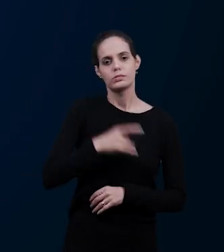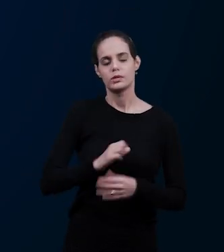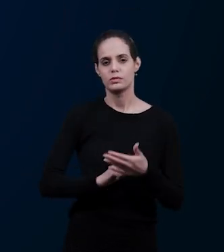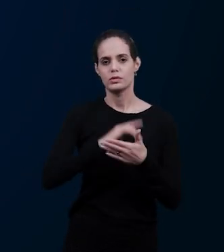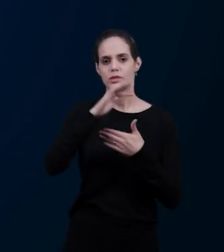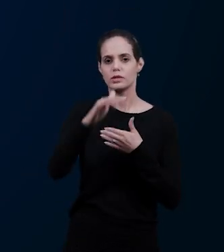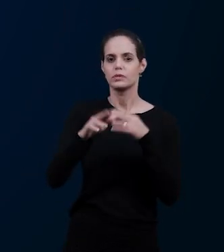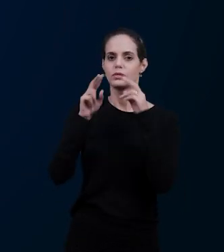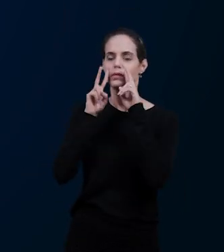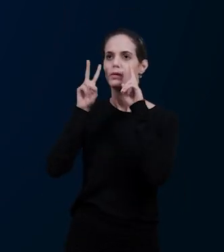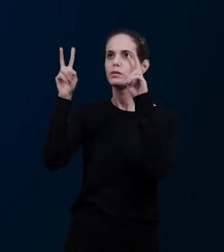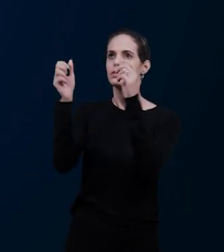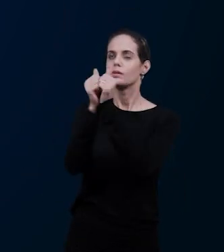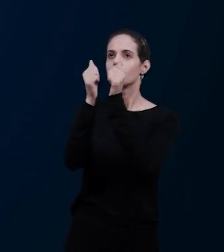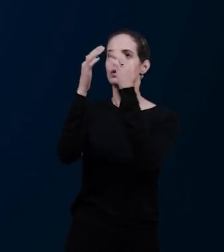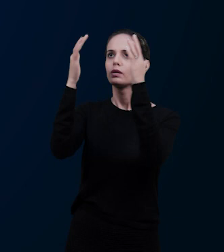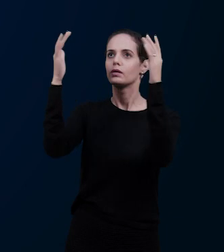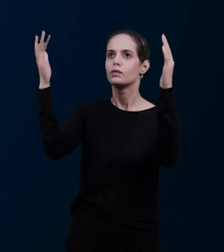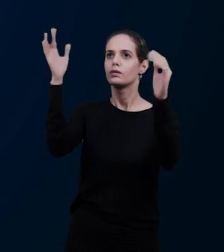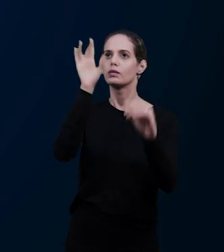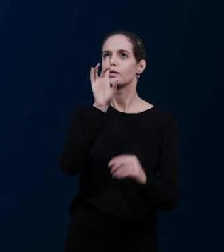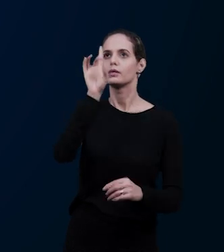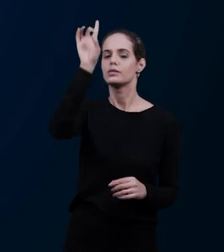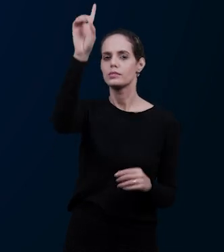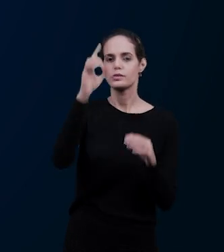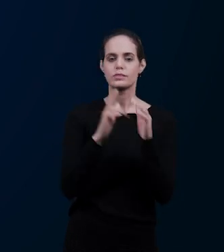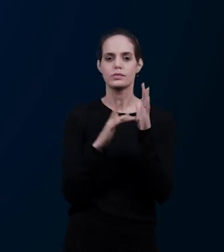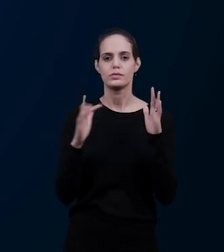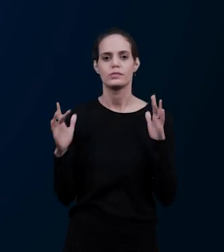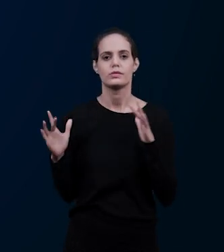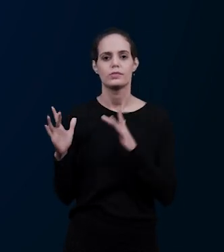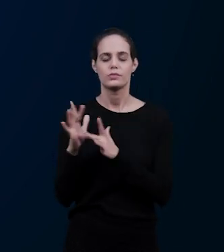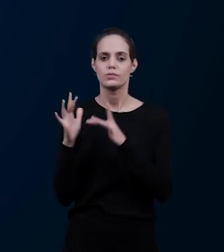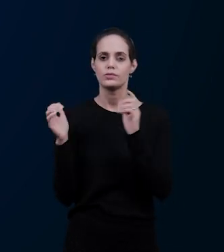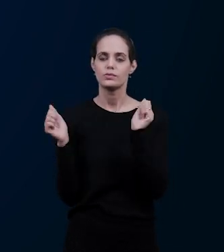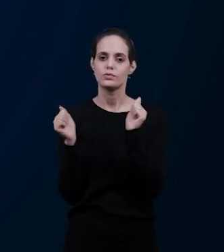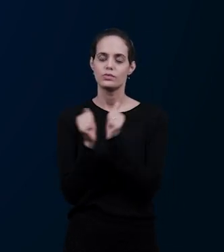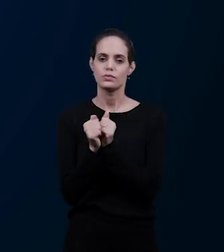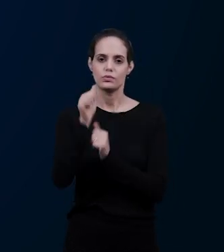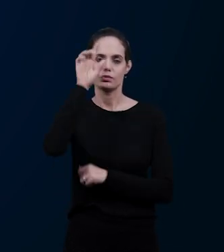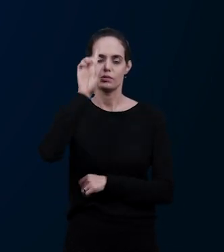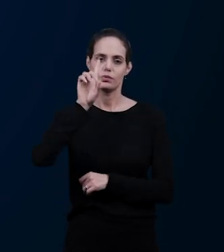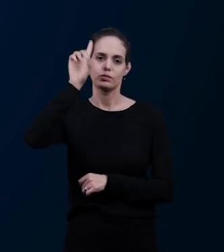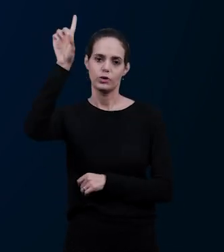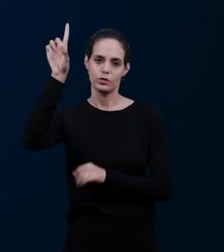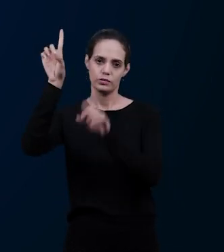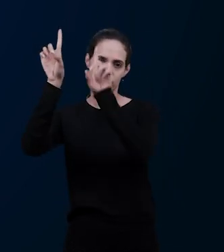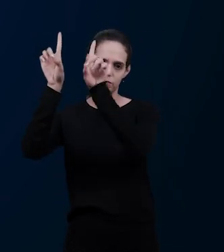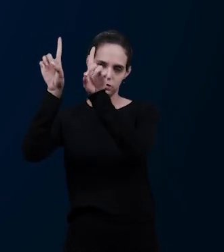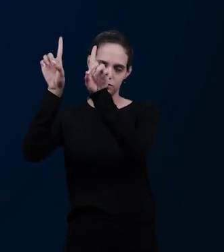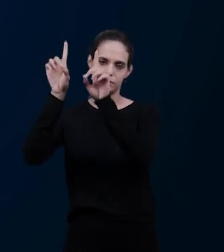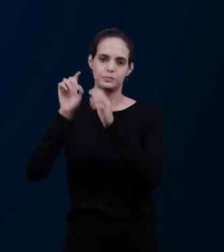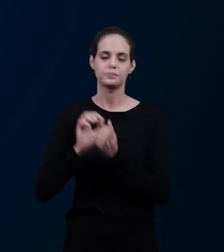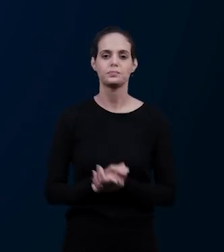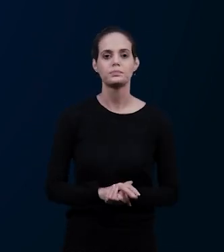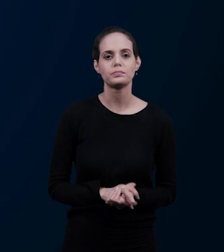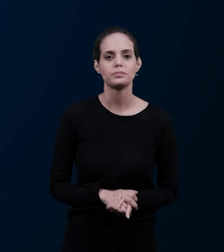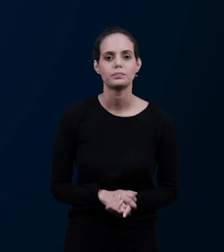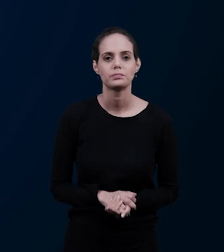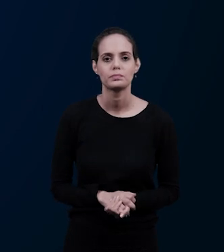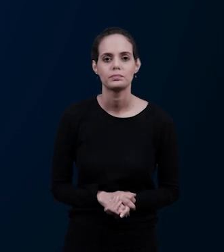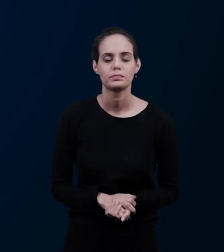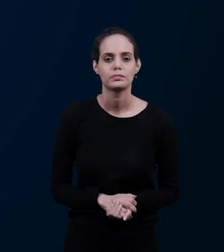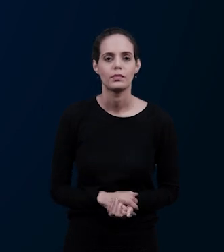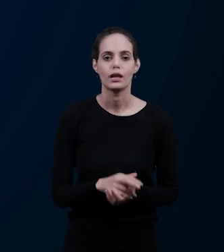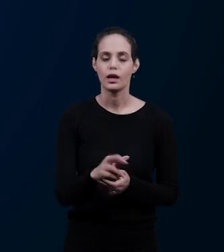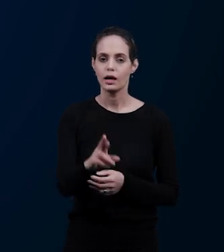olhos no céu, viu a glória de Deus e Jesus que estava à direita de Deus. A paz em Jesus. Eu vou responder